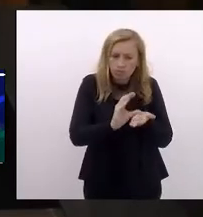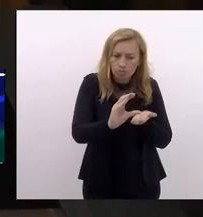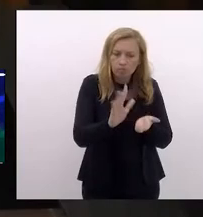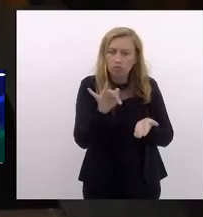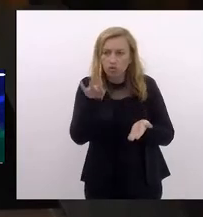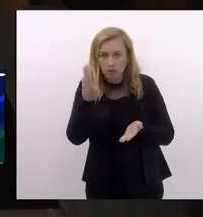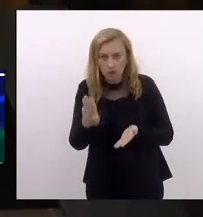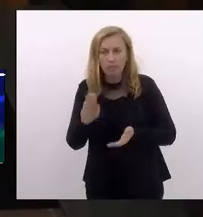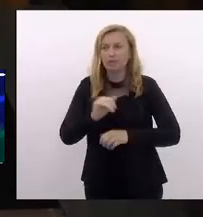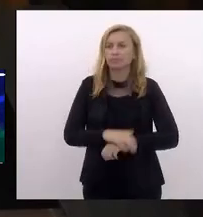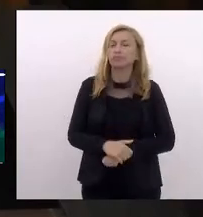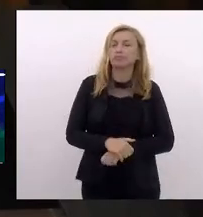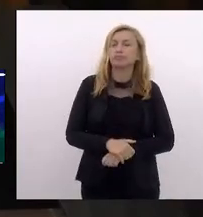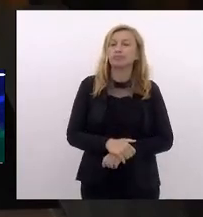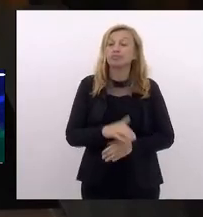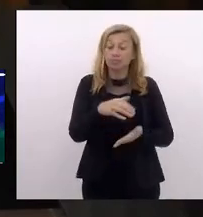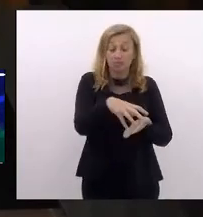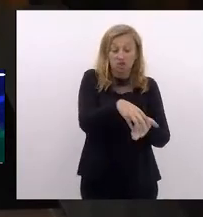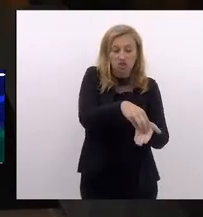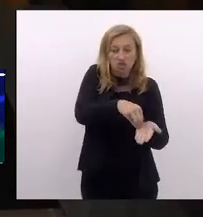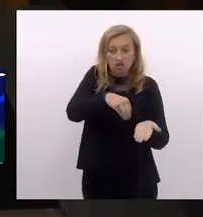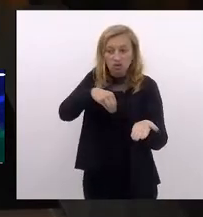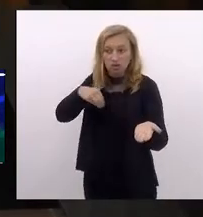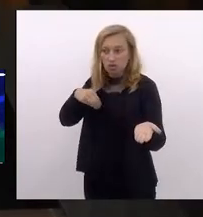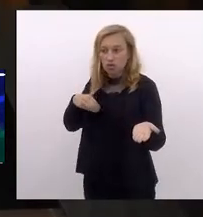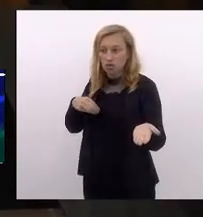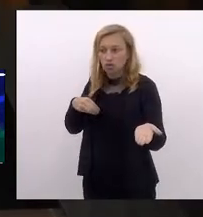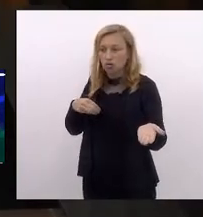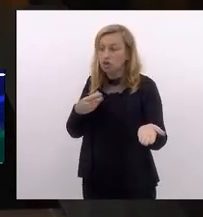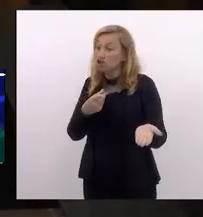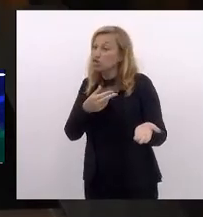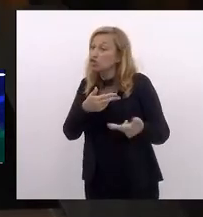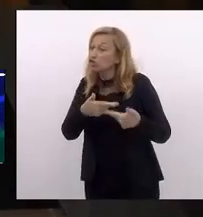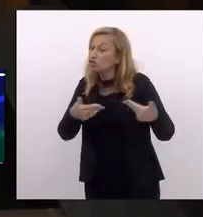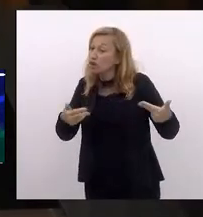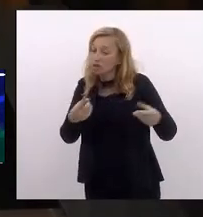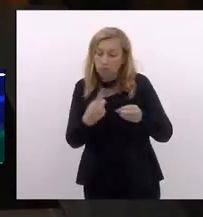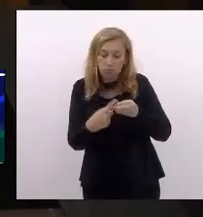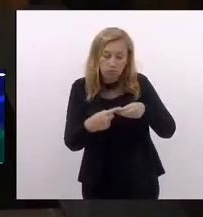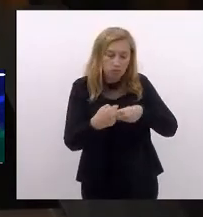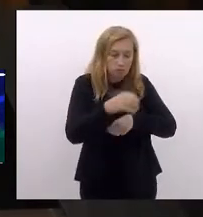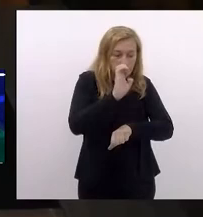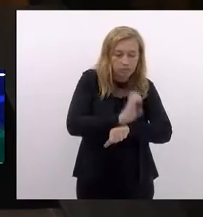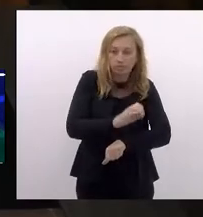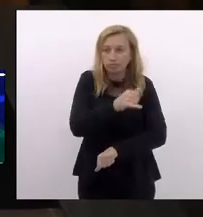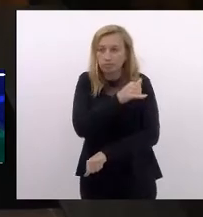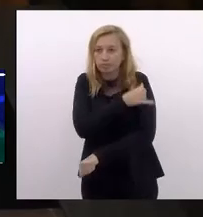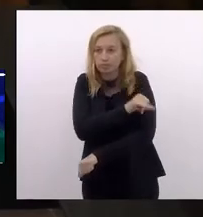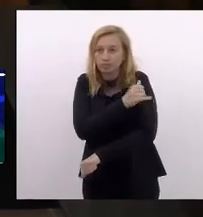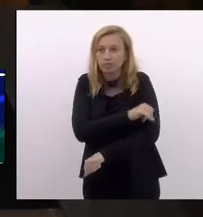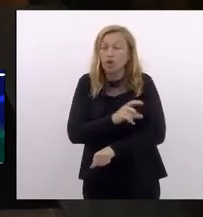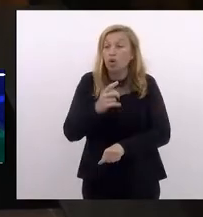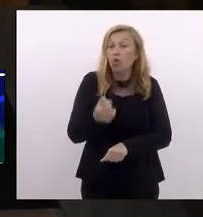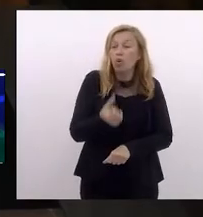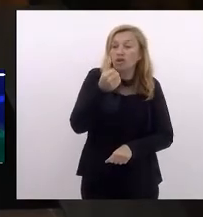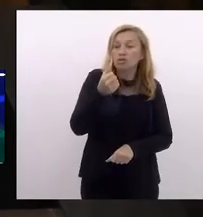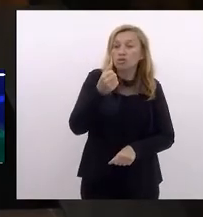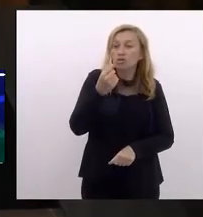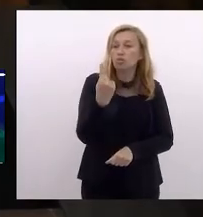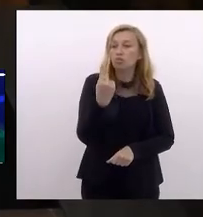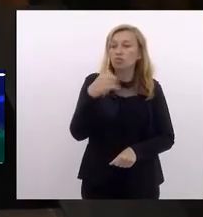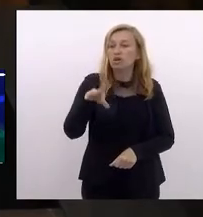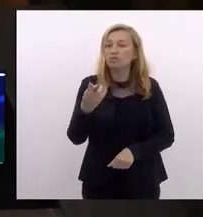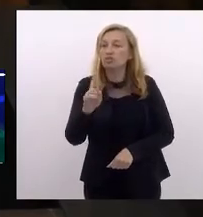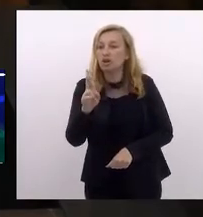do fundeb e retirou de vários municípios do Estado do Rio de Janeiro quase 1 bilhão de